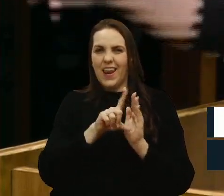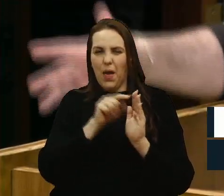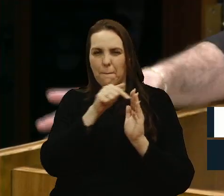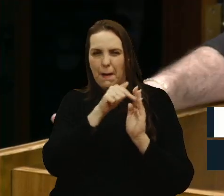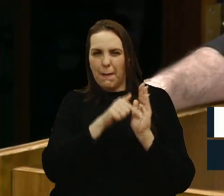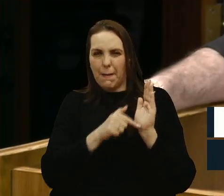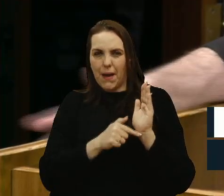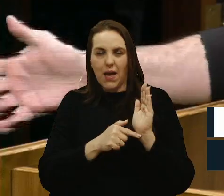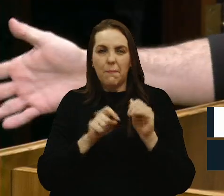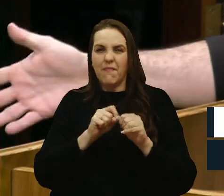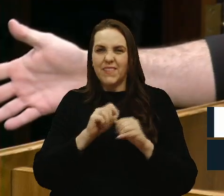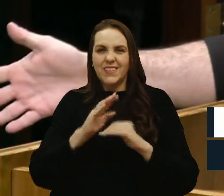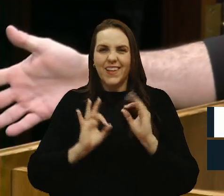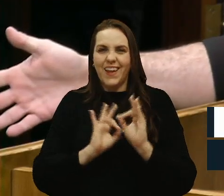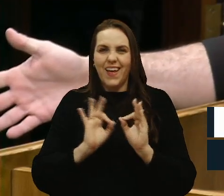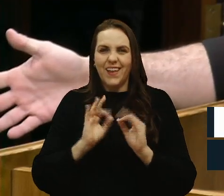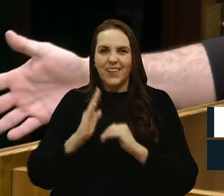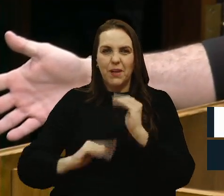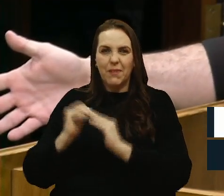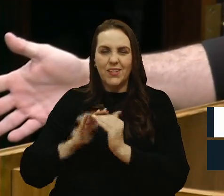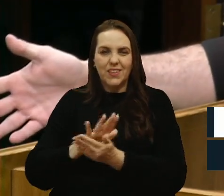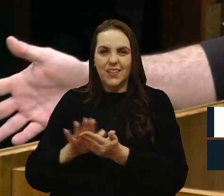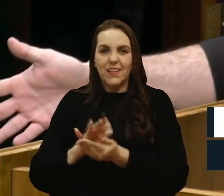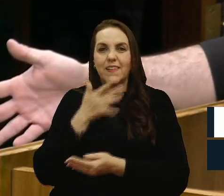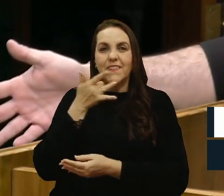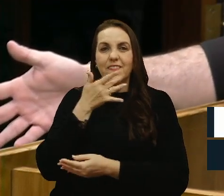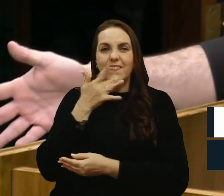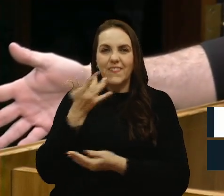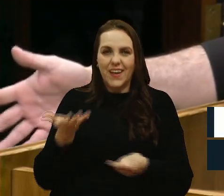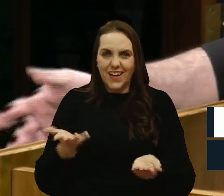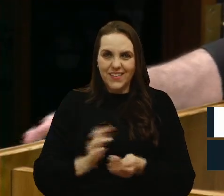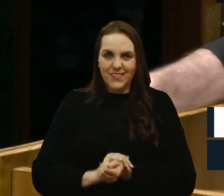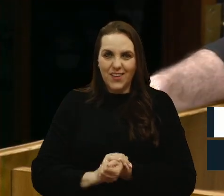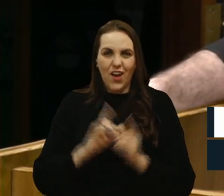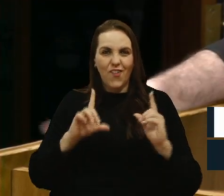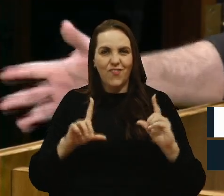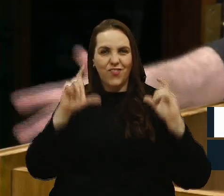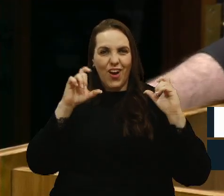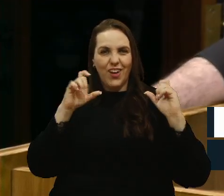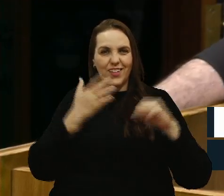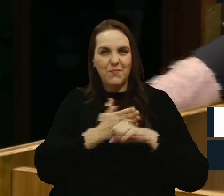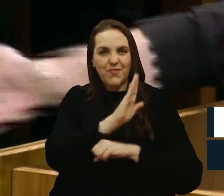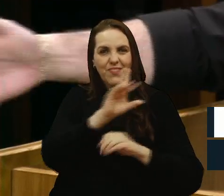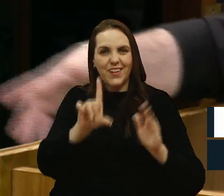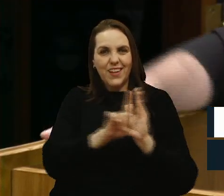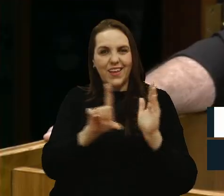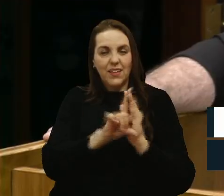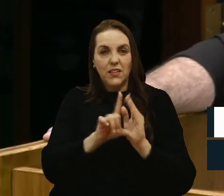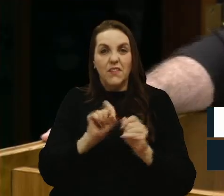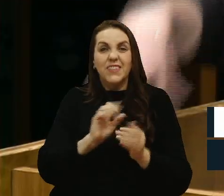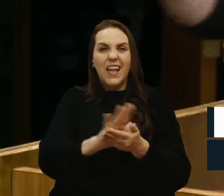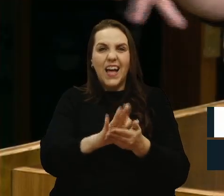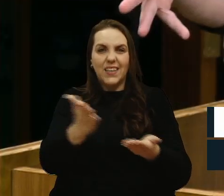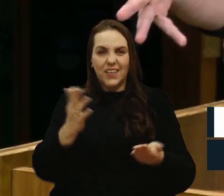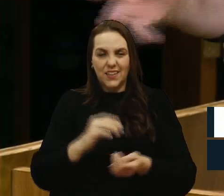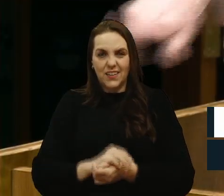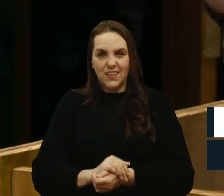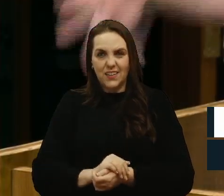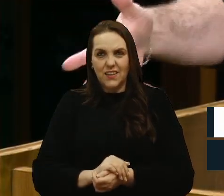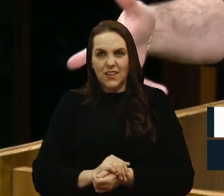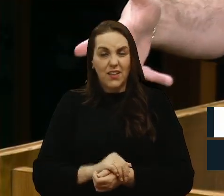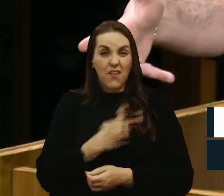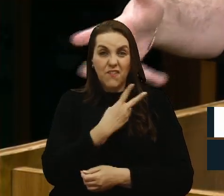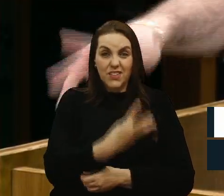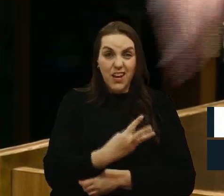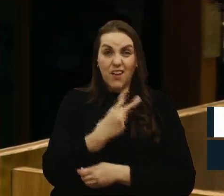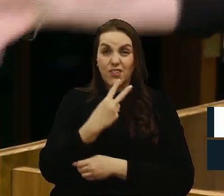vamos executar. É fácil. Tira foto, sancionamos a lei. O que fez? Não fez nada. Não fez nada em 23, não